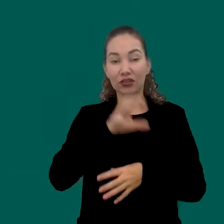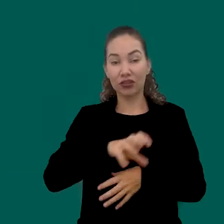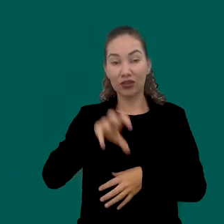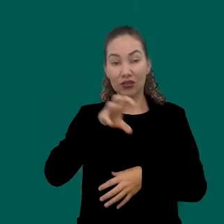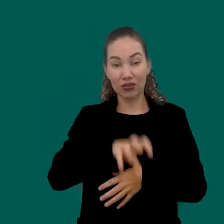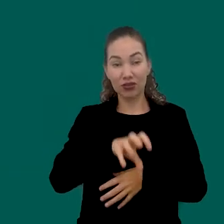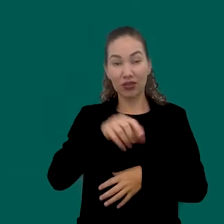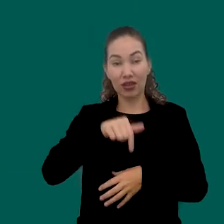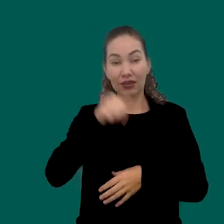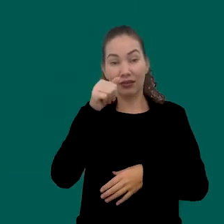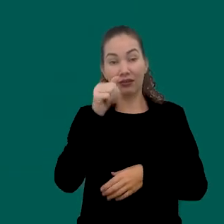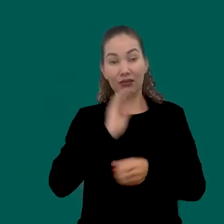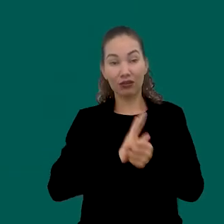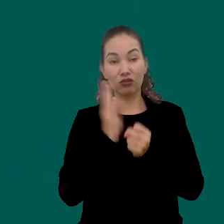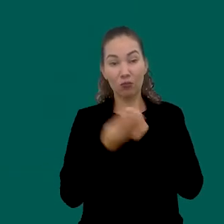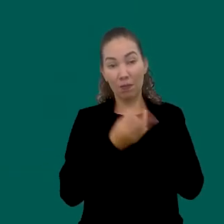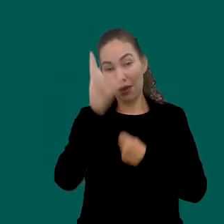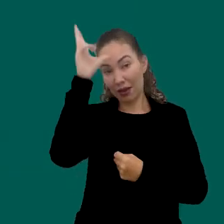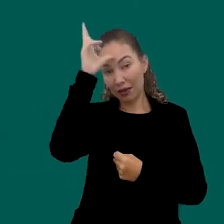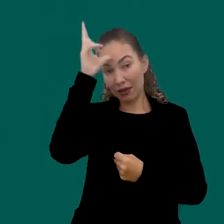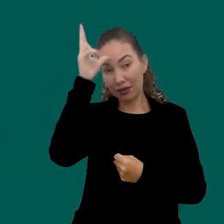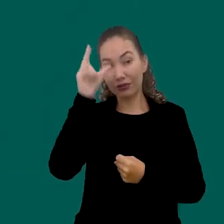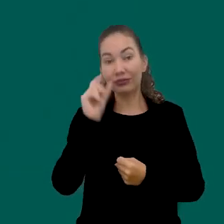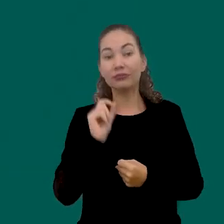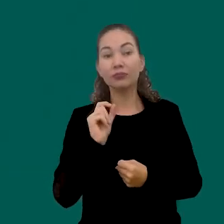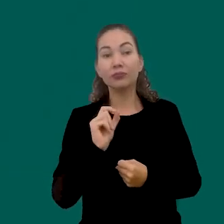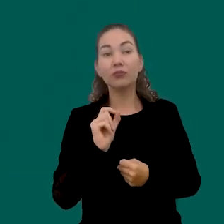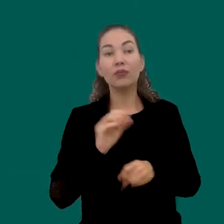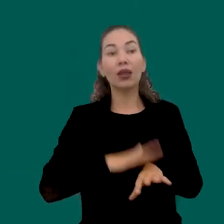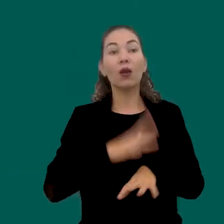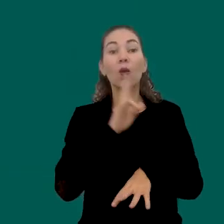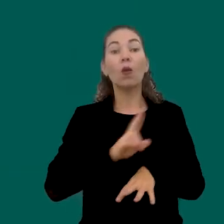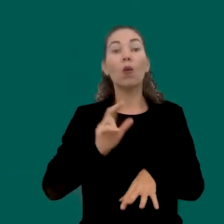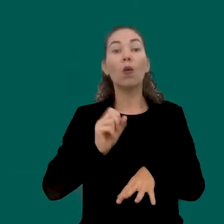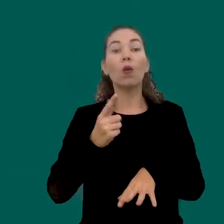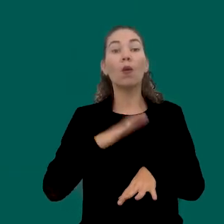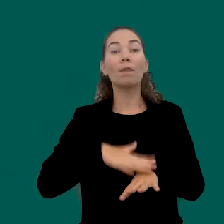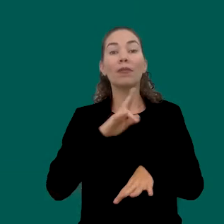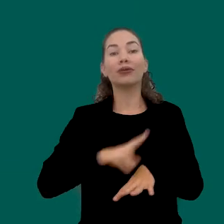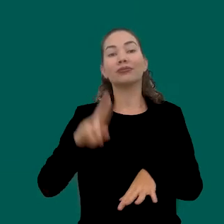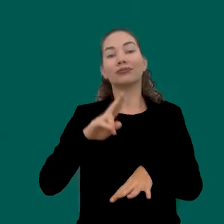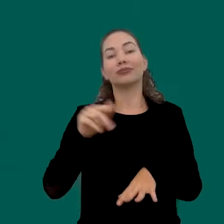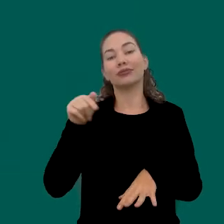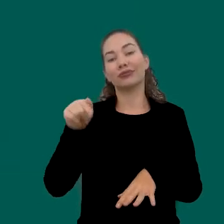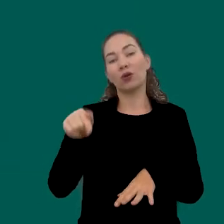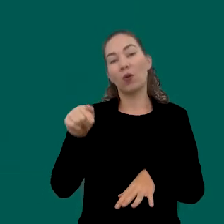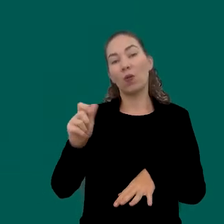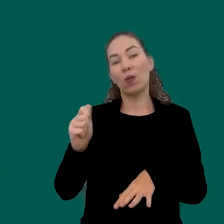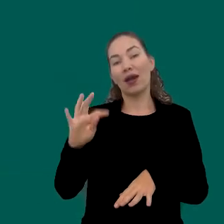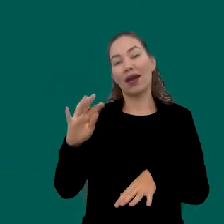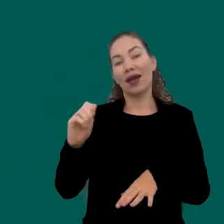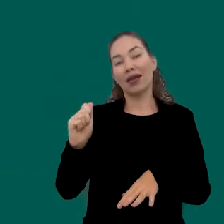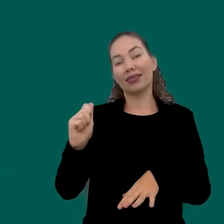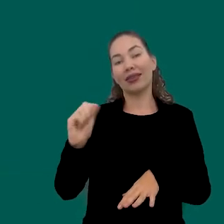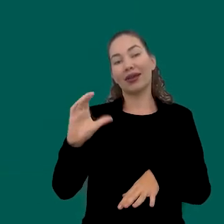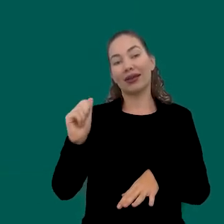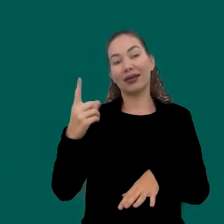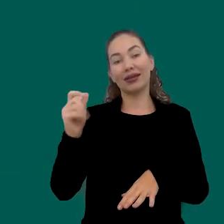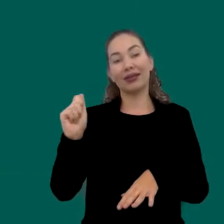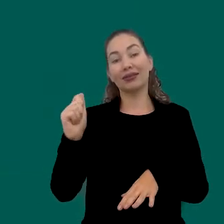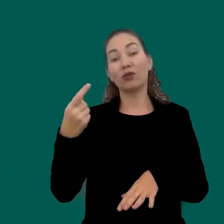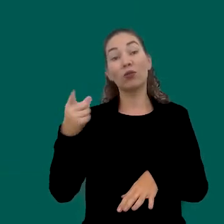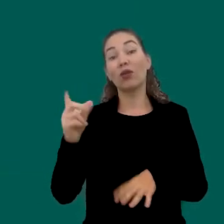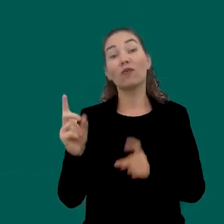nosso bairro aqui, em Novo Hamburgo, está a erva mate mais consumida. O Atacadão nem tem essa erva mate muitas vezes para vender. Então